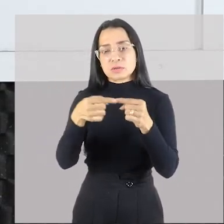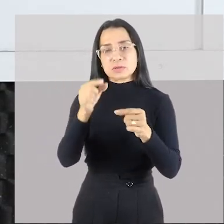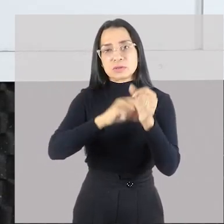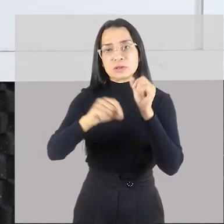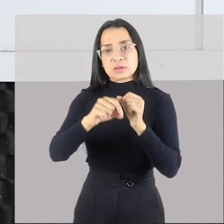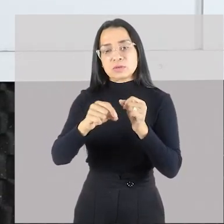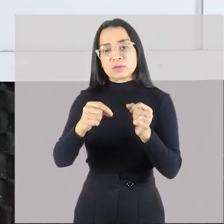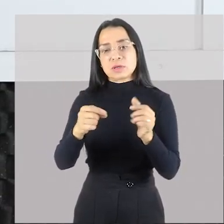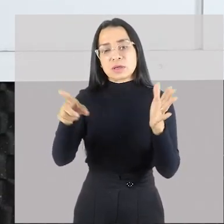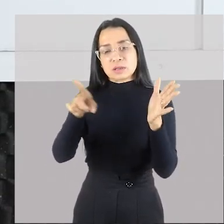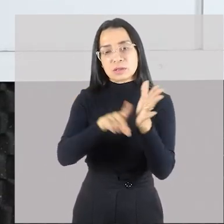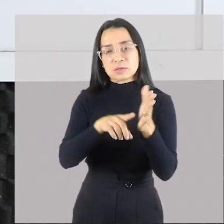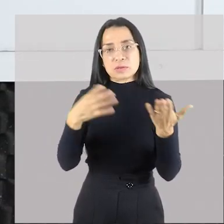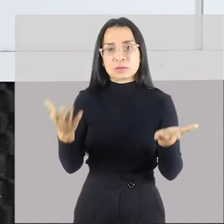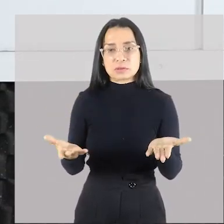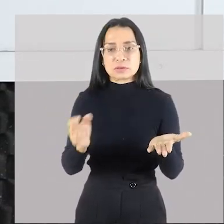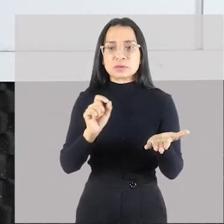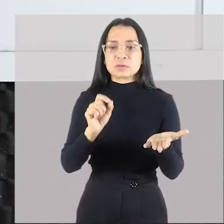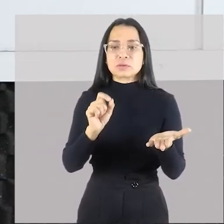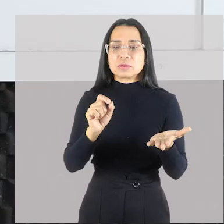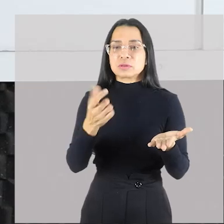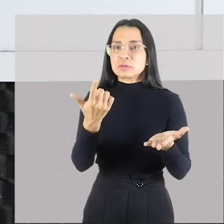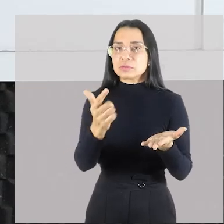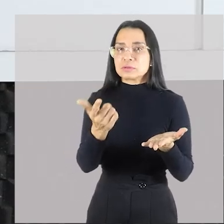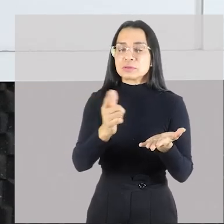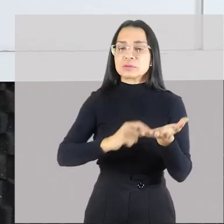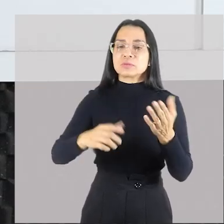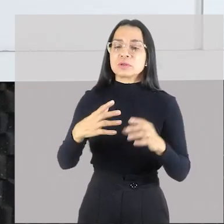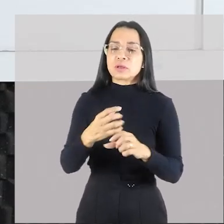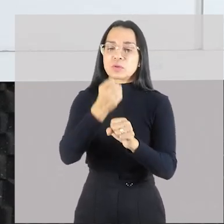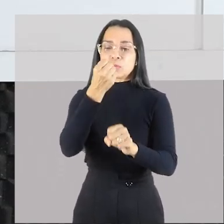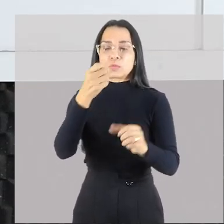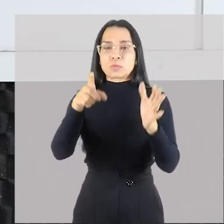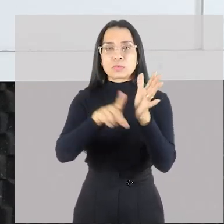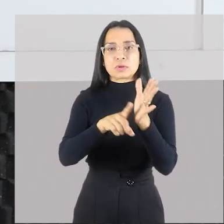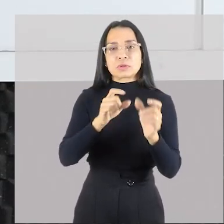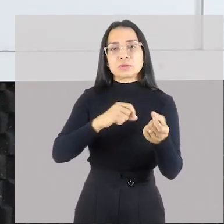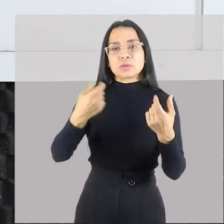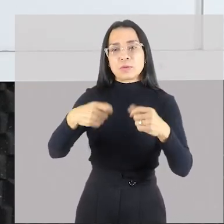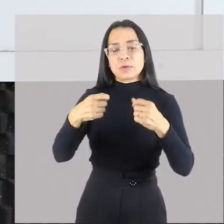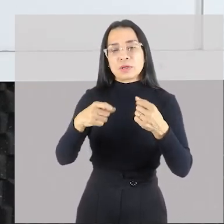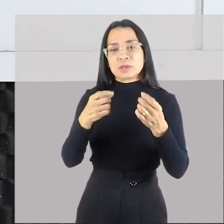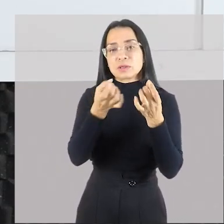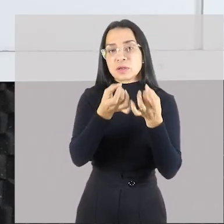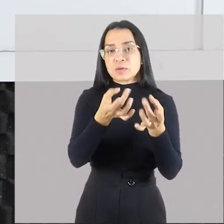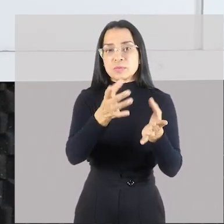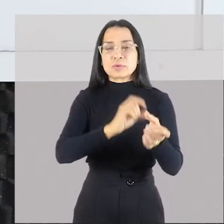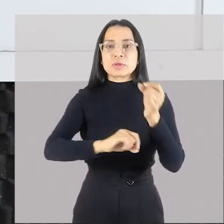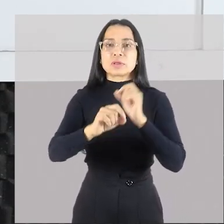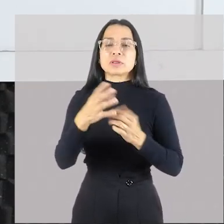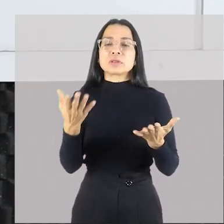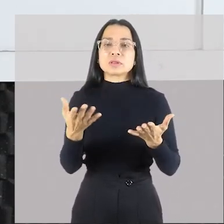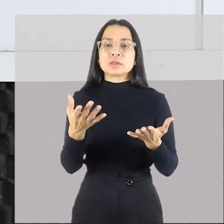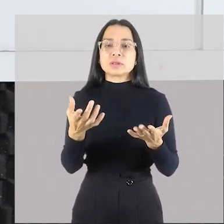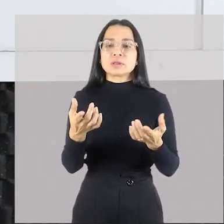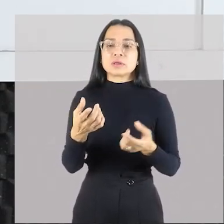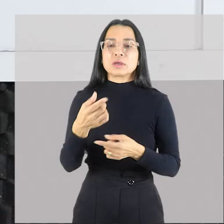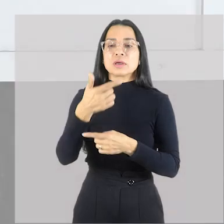negativo. Então, para que ele não tenha lucro negativo, ele tem que vender no